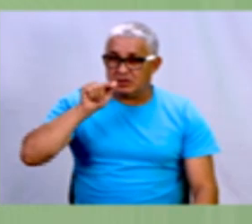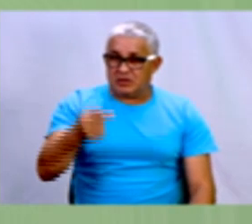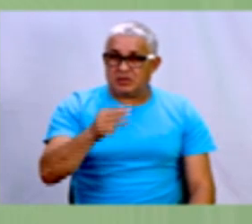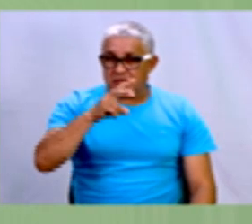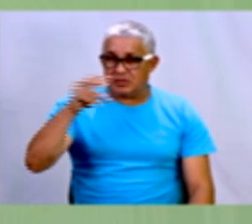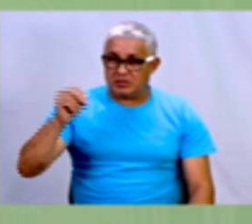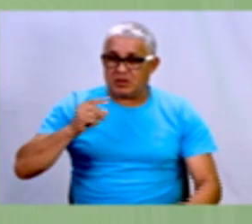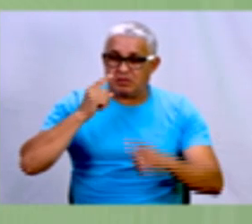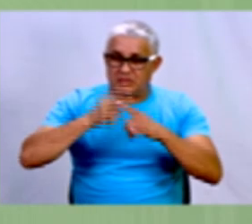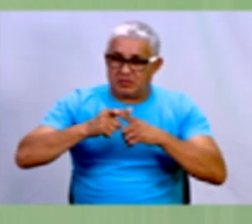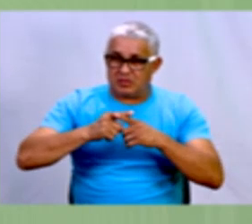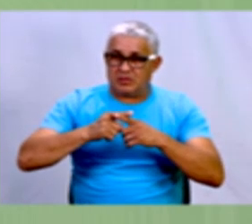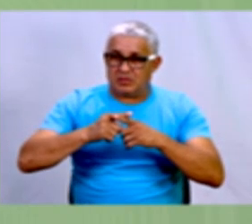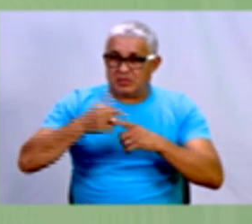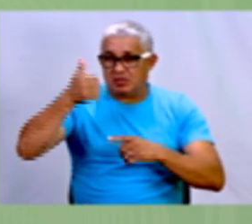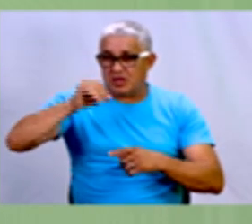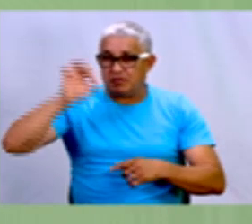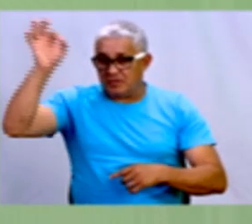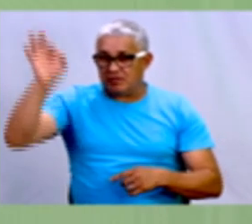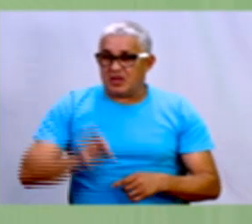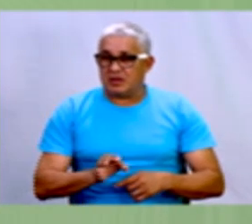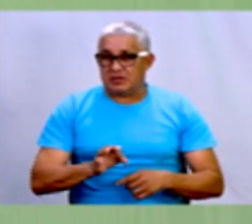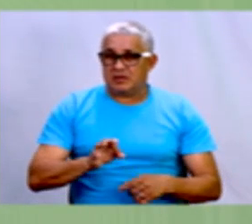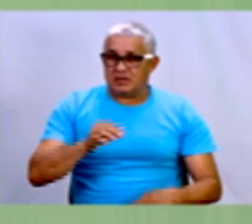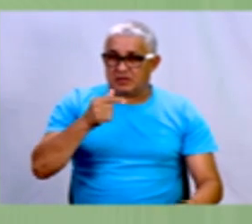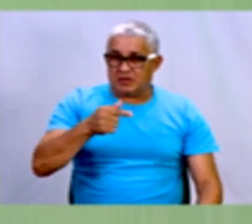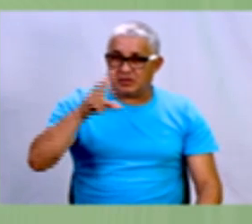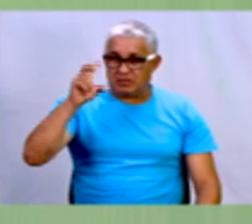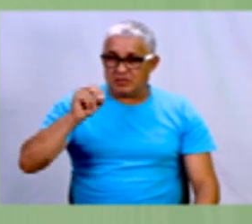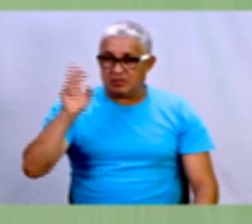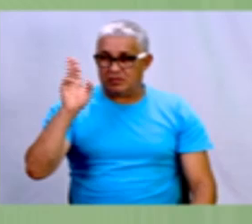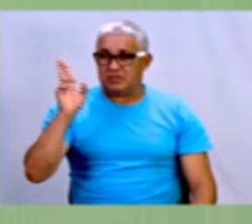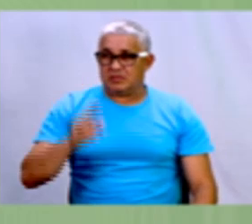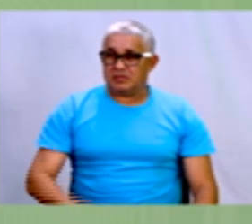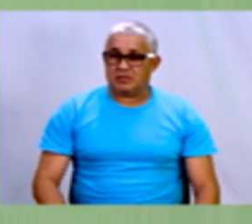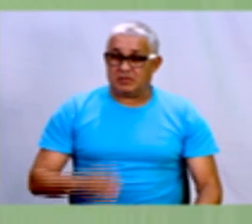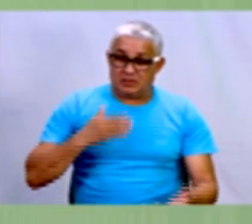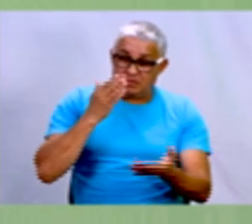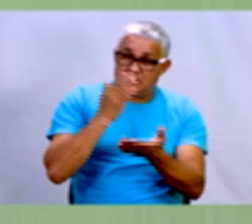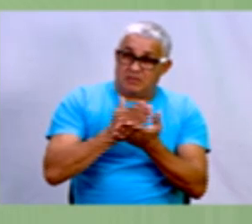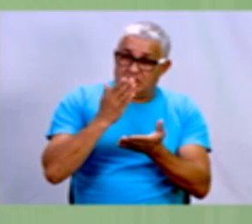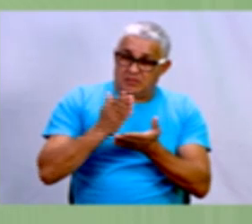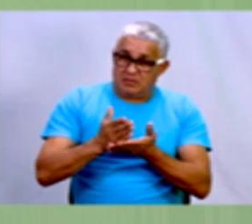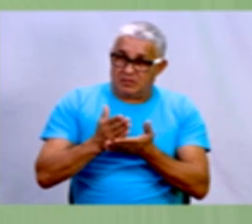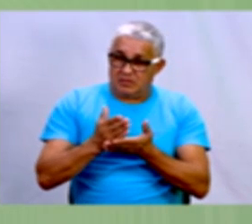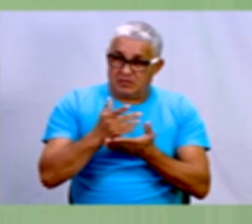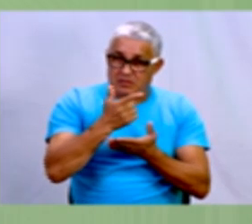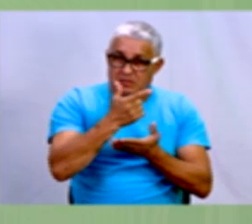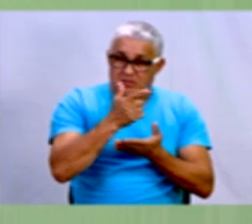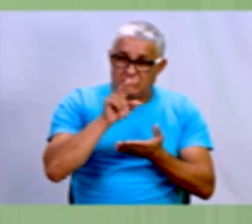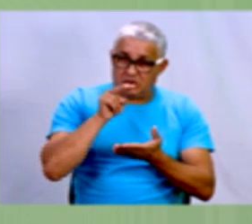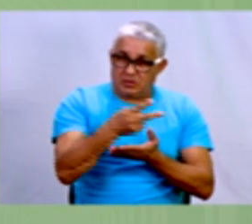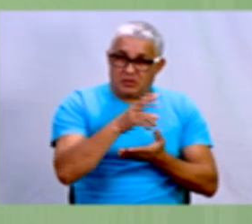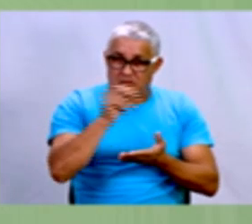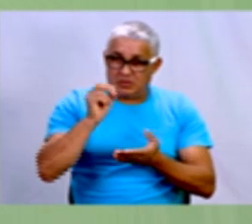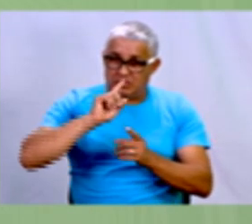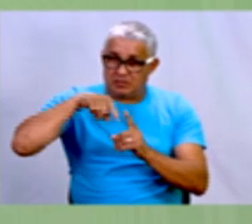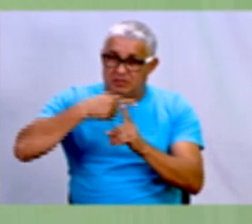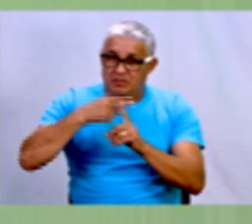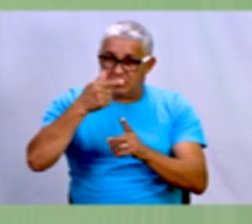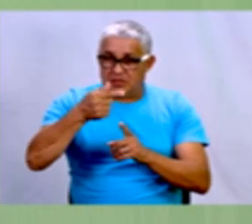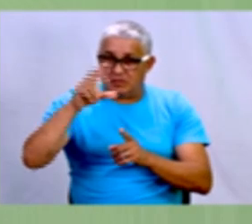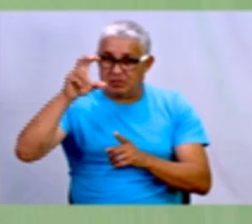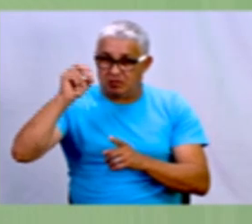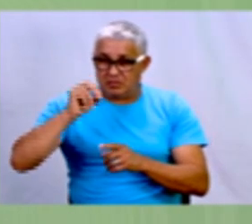fazer vezes 10%, que vai dar 750. Aí a minha parcela já vai ficar 2.500 mais